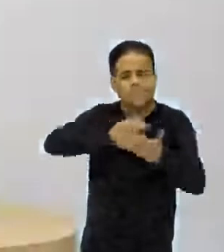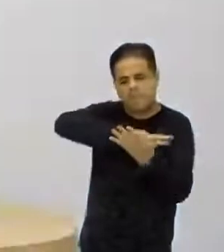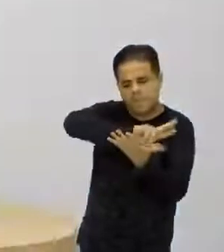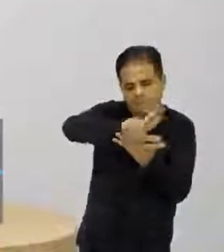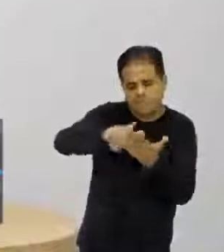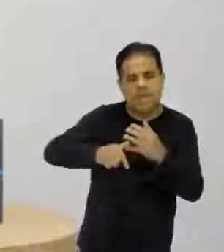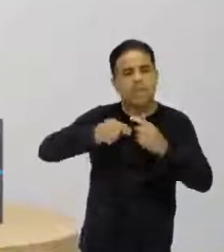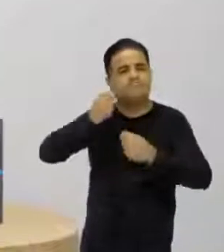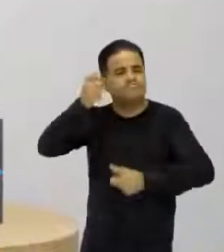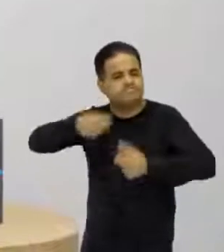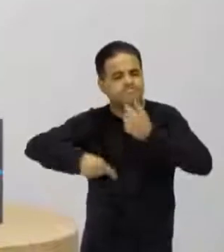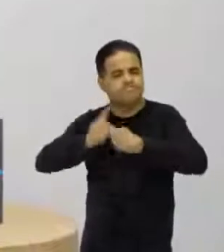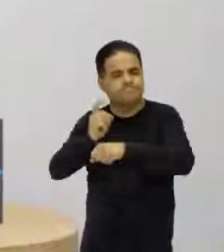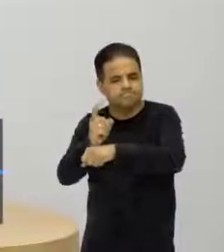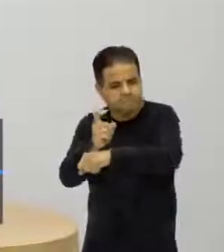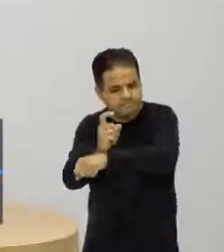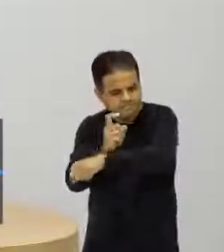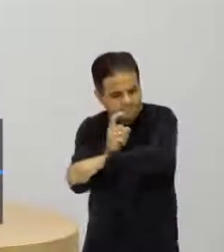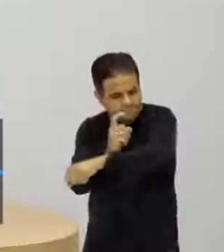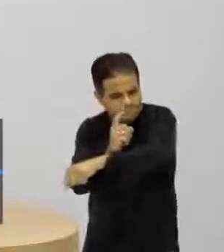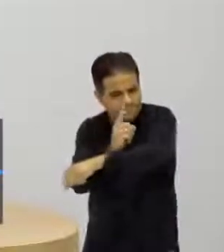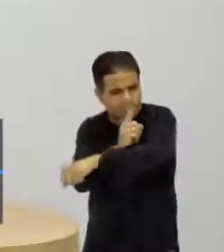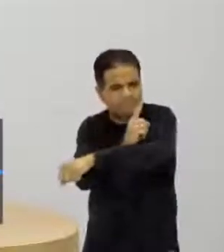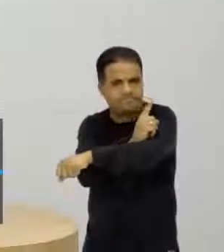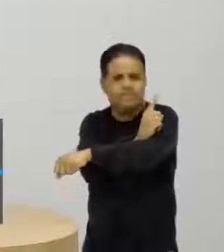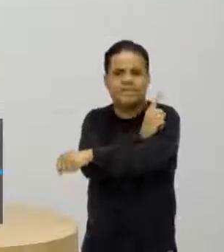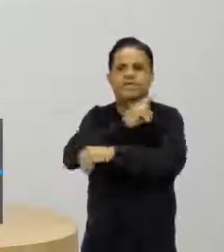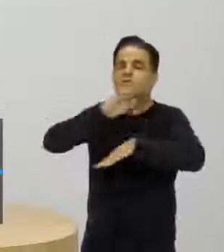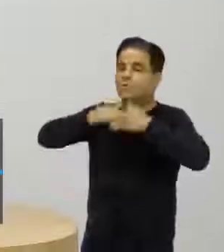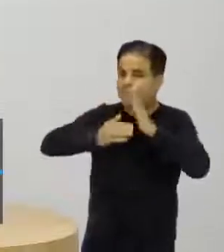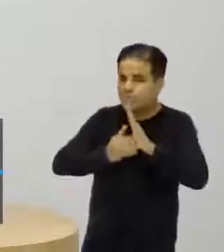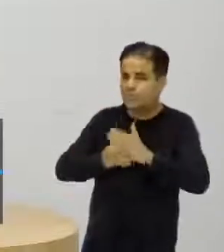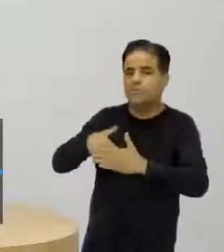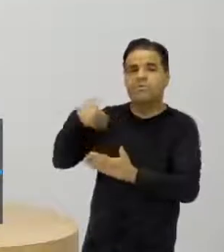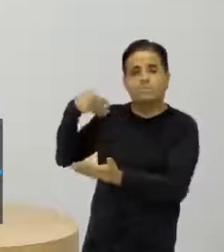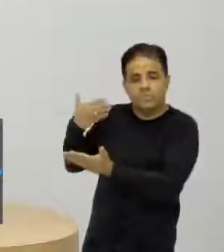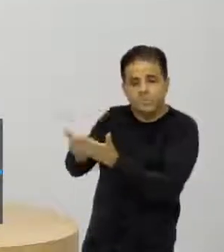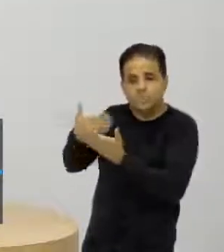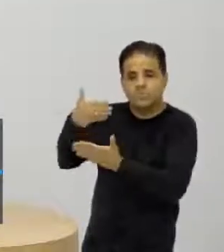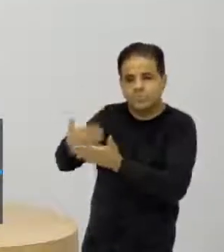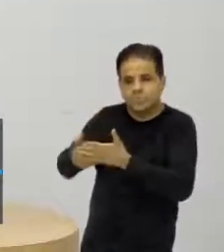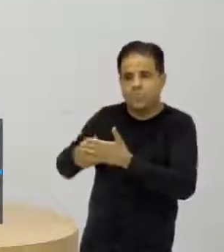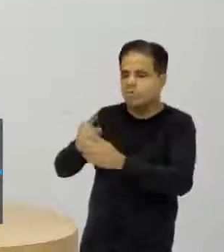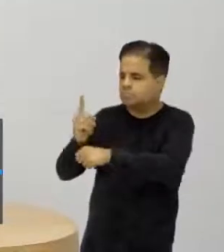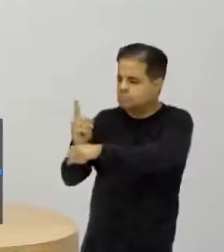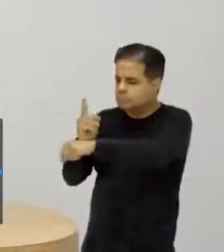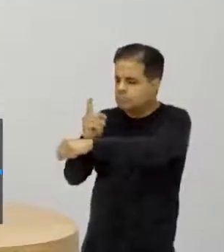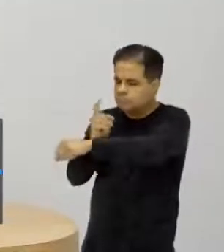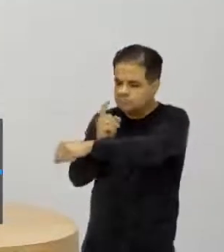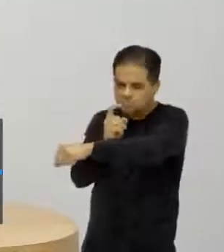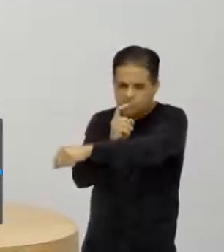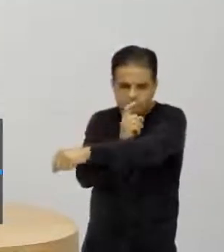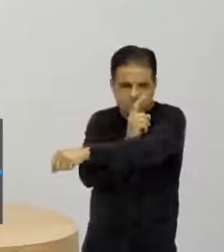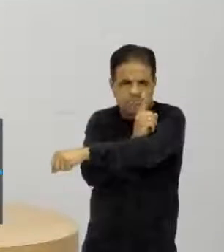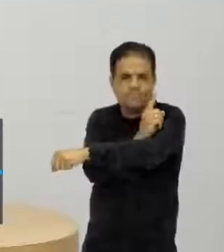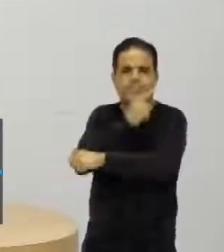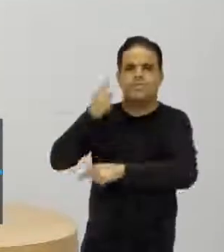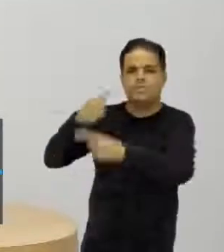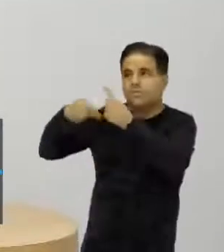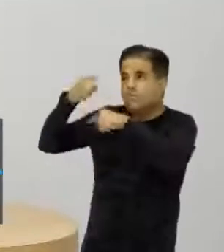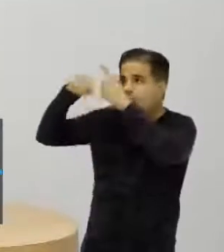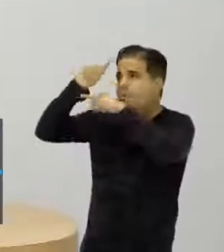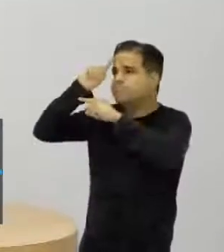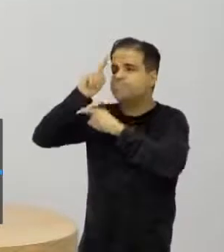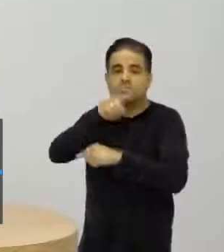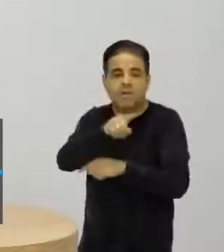aspectos evolutivos, viu, Giba? Hein? Tudo o que a gente estudou a respeito da evolução tá aí nesse vídeo, então super bacana para você